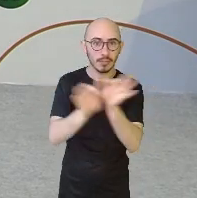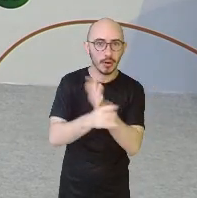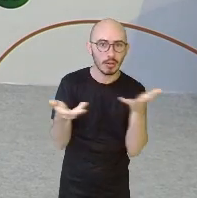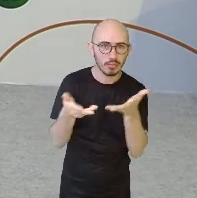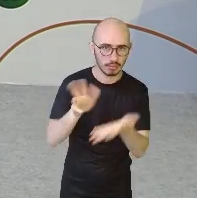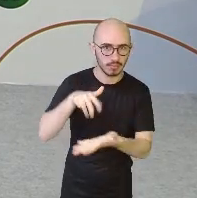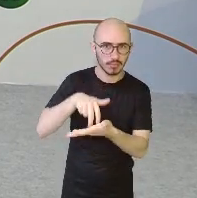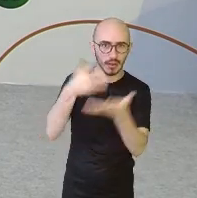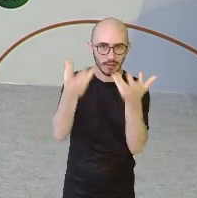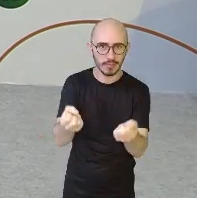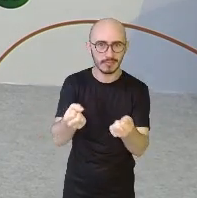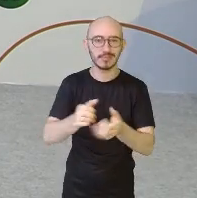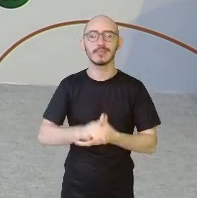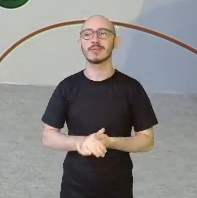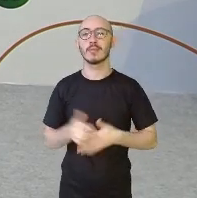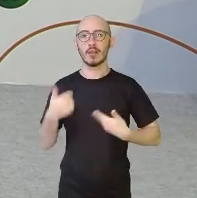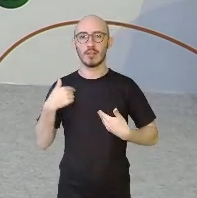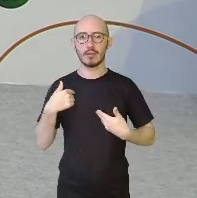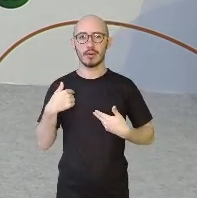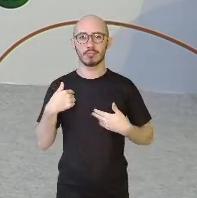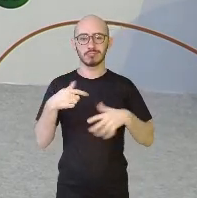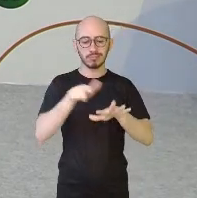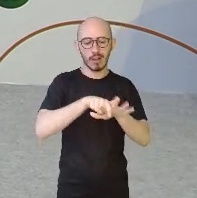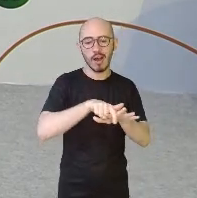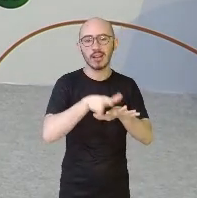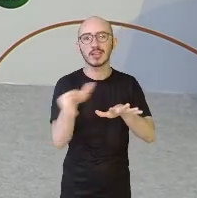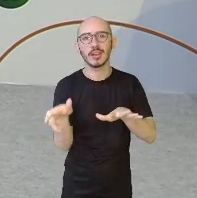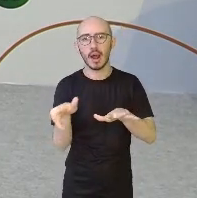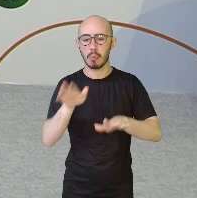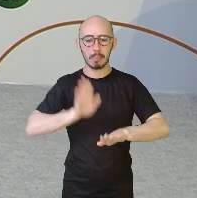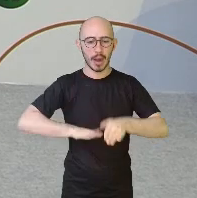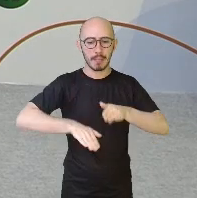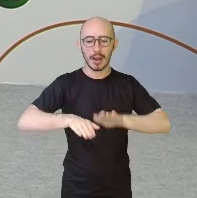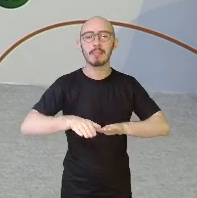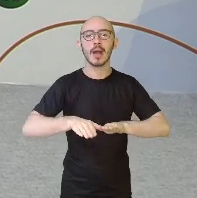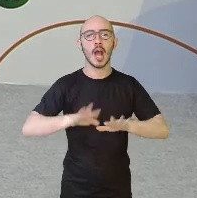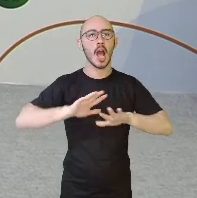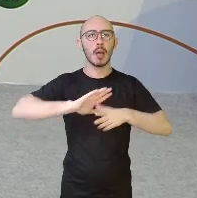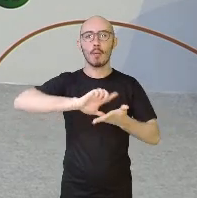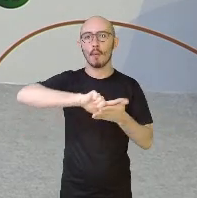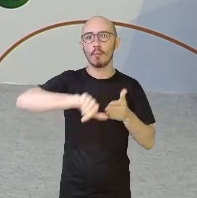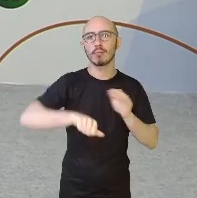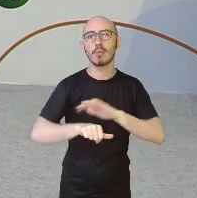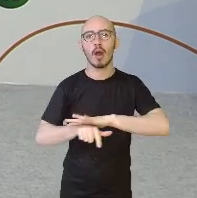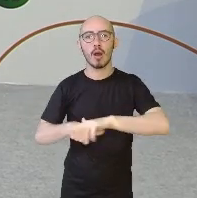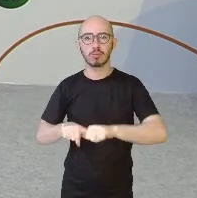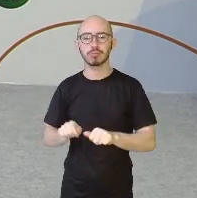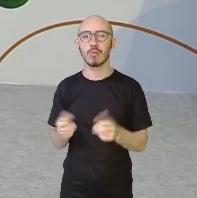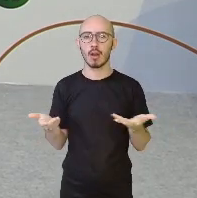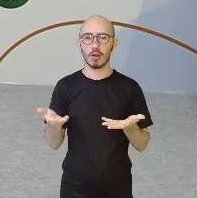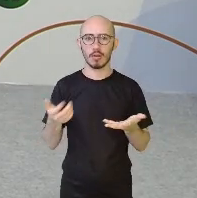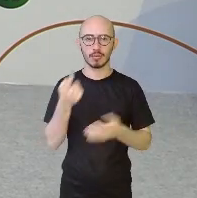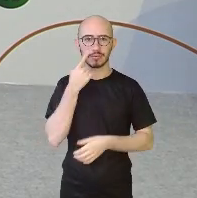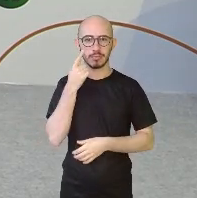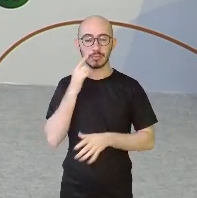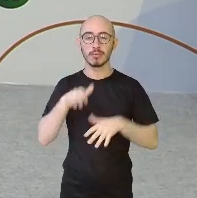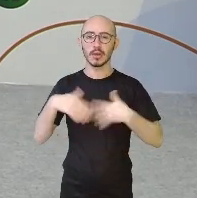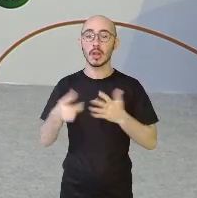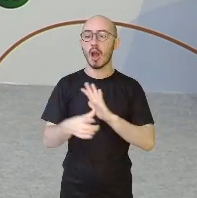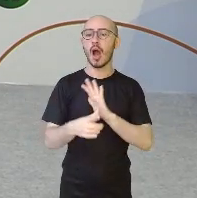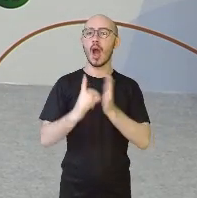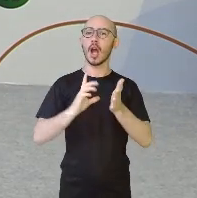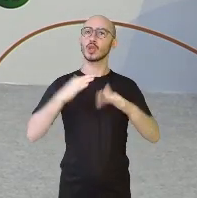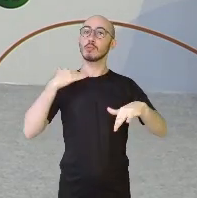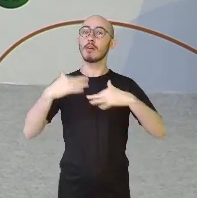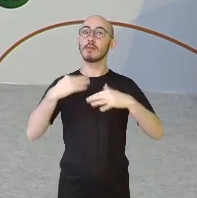é. Eu vou ficar até descalço agora que eu vou me empolgar. Eu gosto de fazer isso, eu gosto de me movimentar. Bom, antes de qualquer